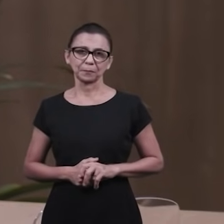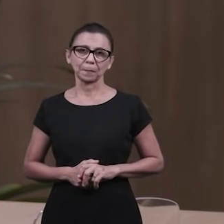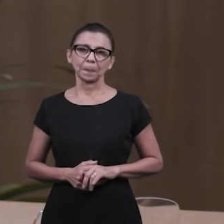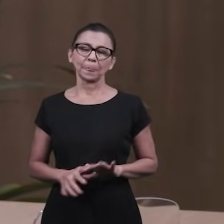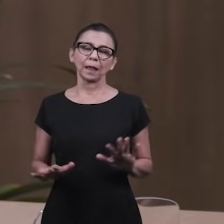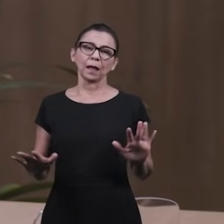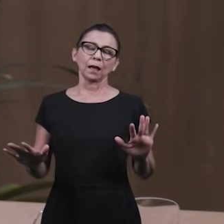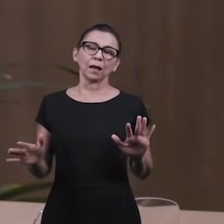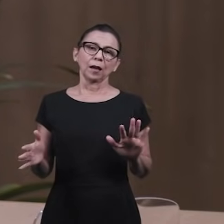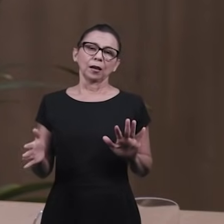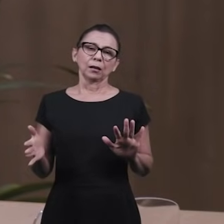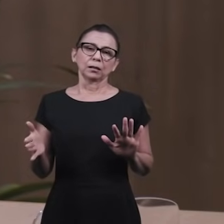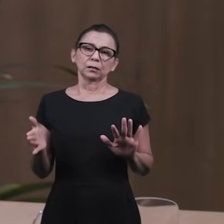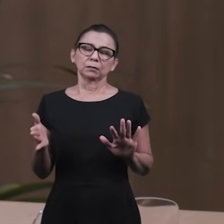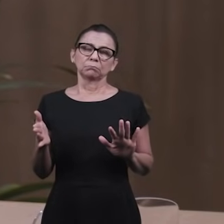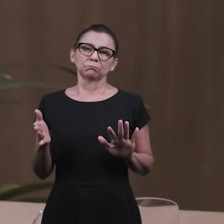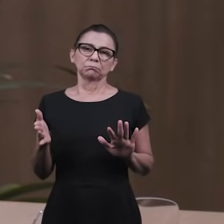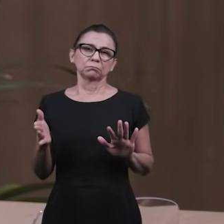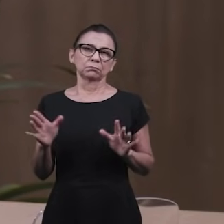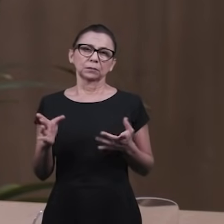nenhuma